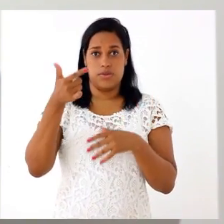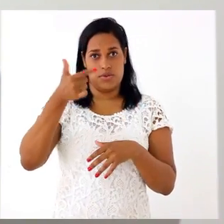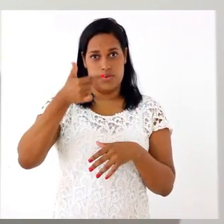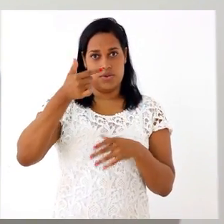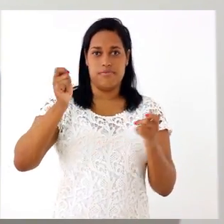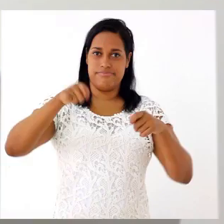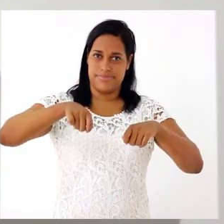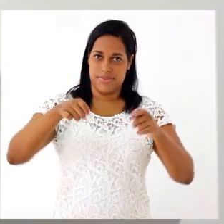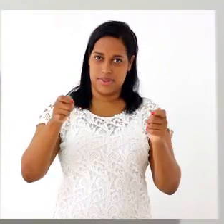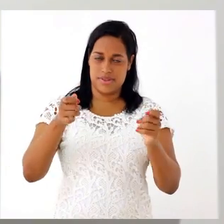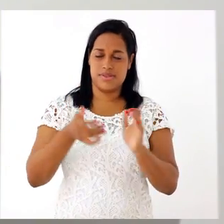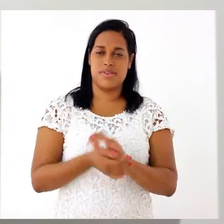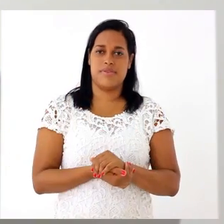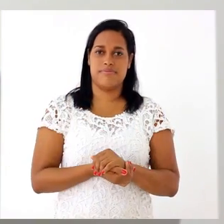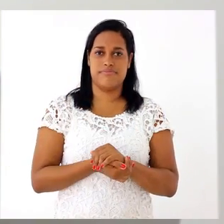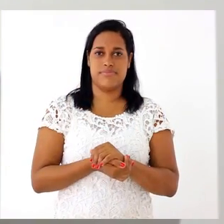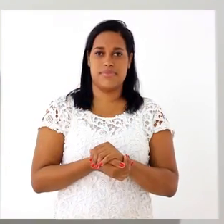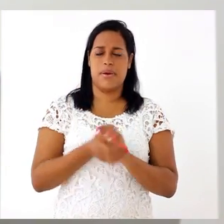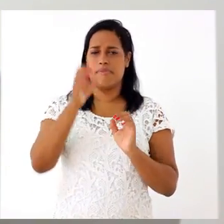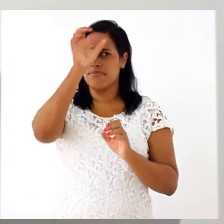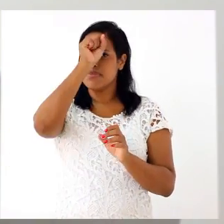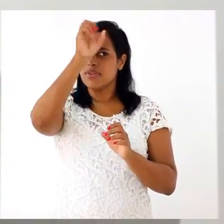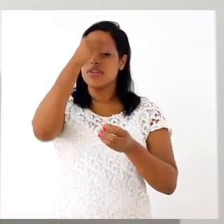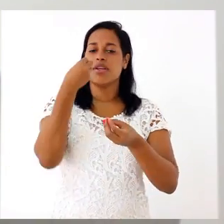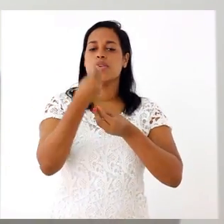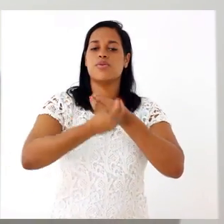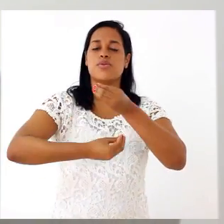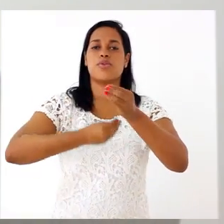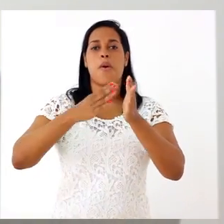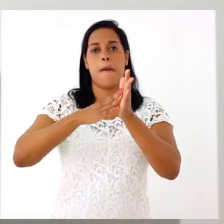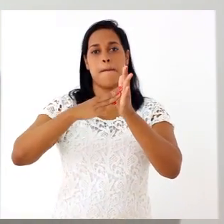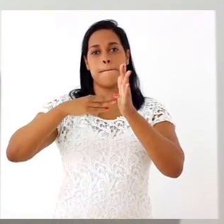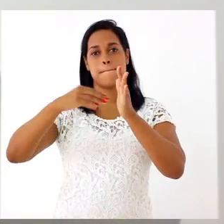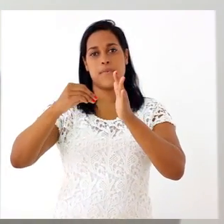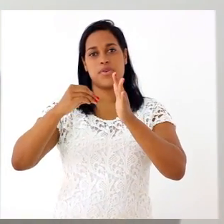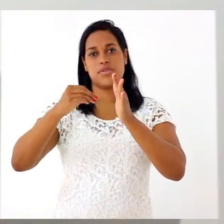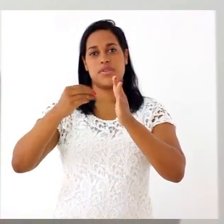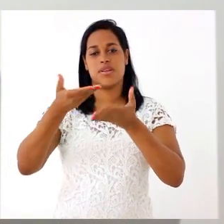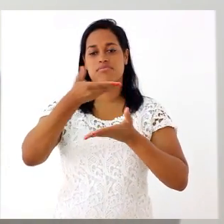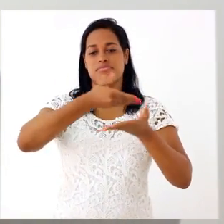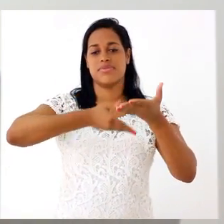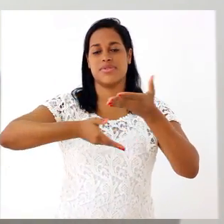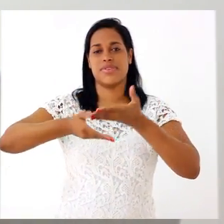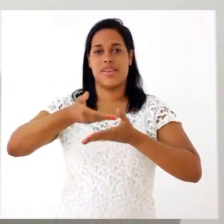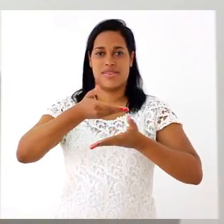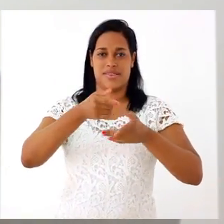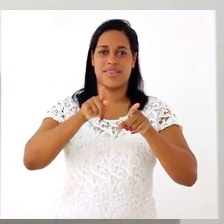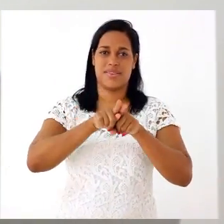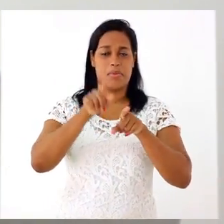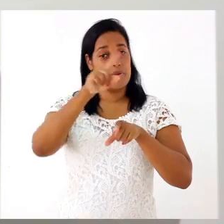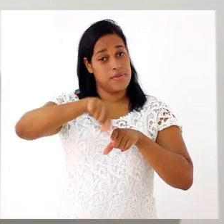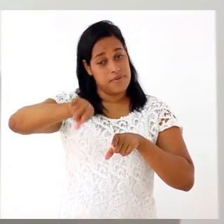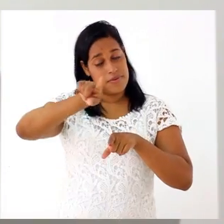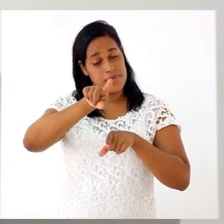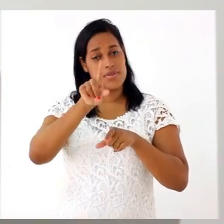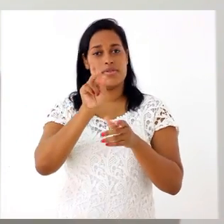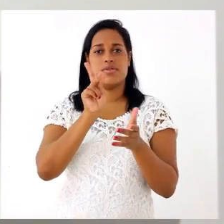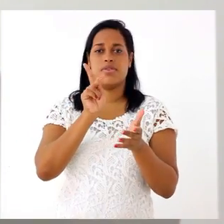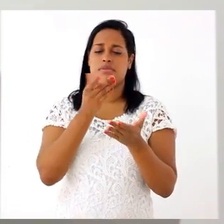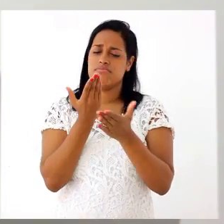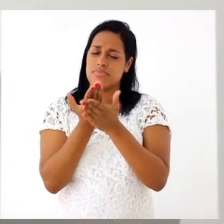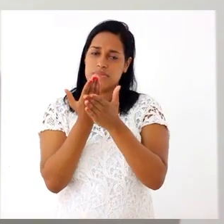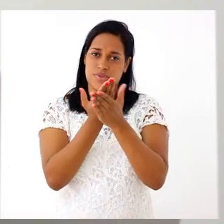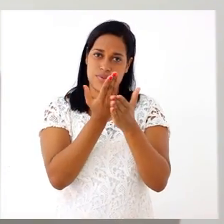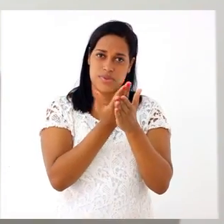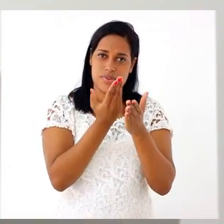2 e aprenderemos a elaborar um modelo entidade-relacionamento. Acredito que vocês já